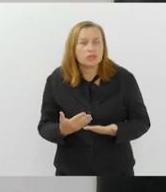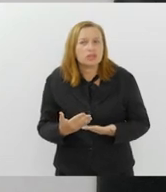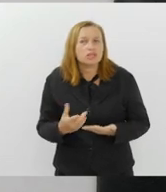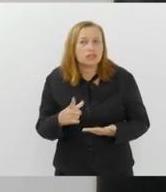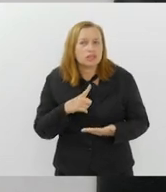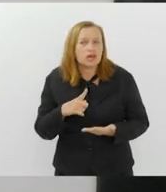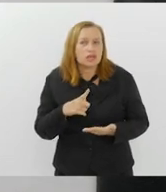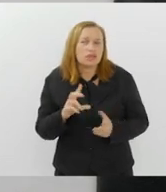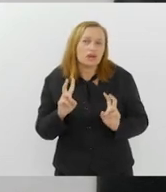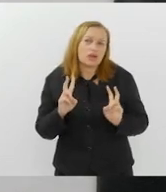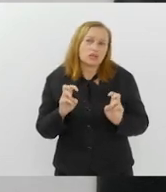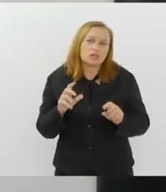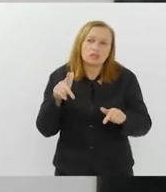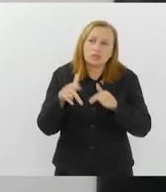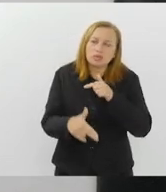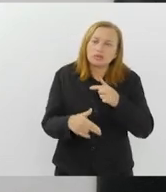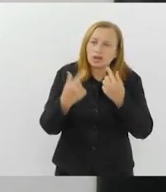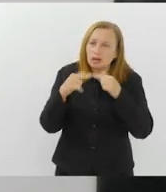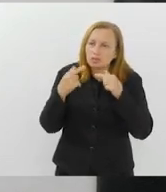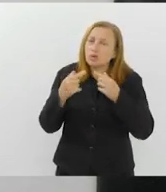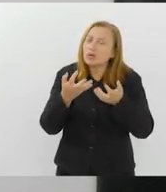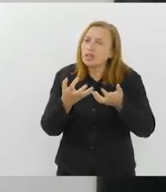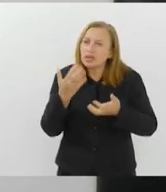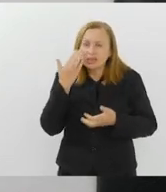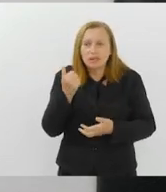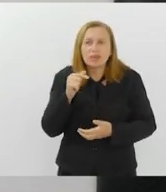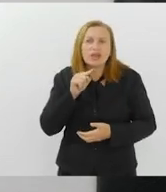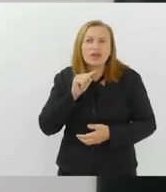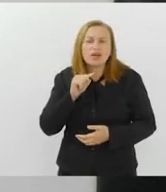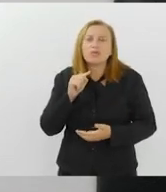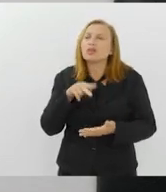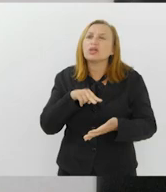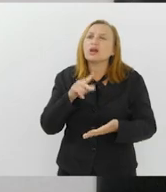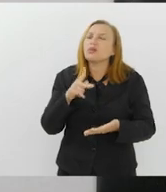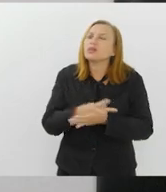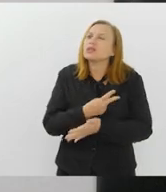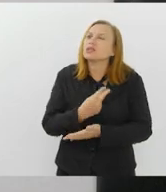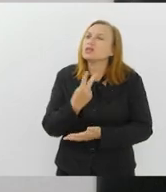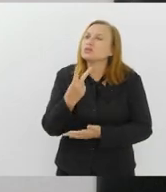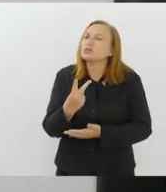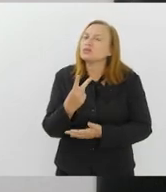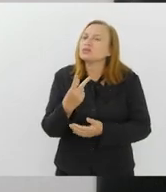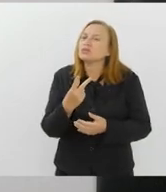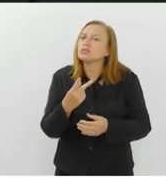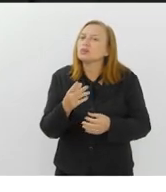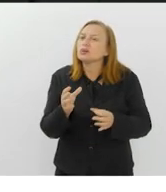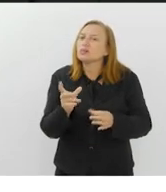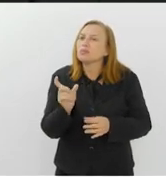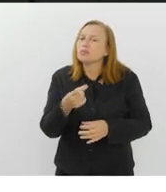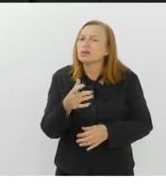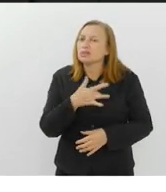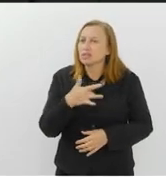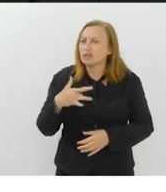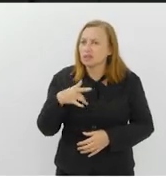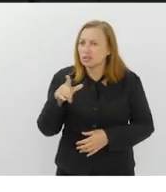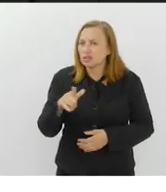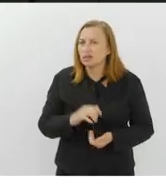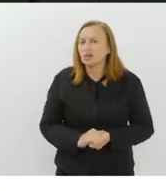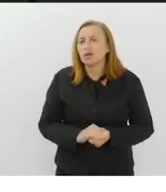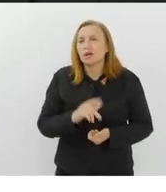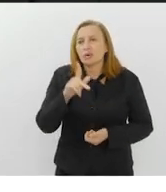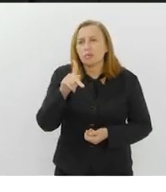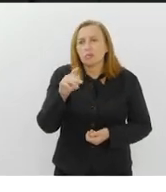casos de planos interrompidos e reclamações. Eu queria saber especificamente o que aconteceu nesses dois planos aqui. Deputado, com relação à Postal,